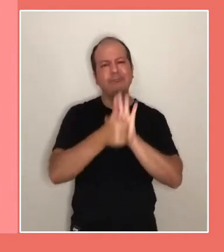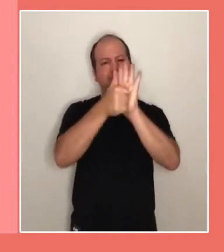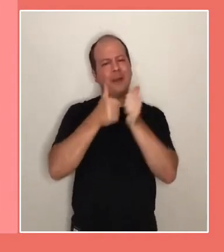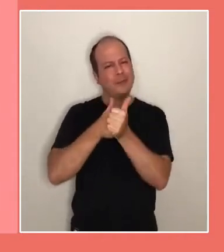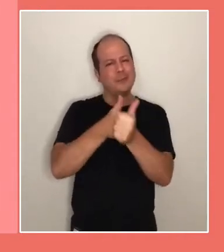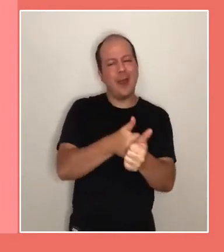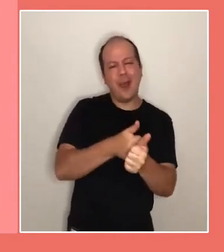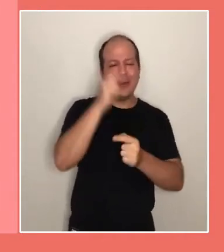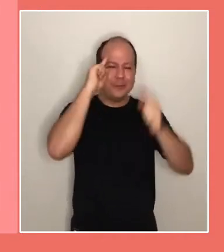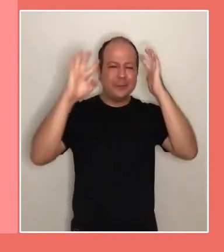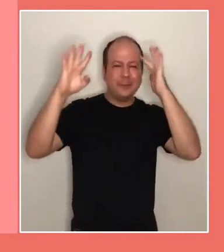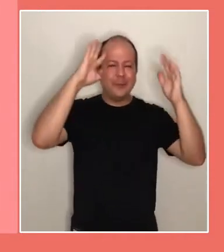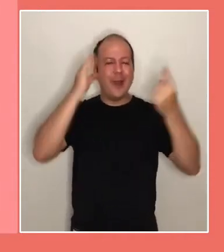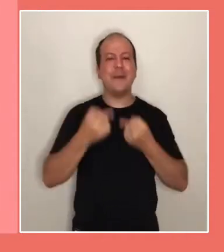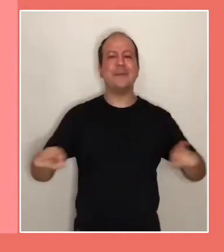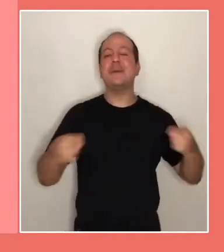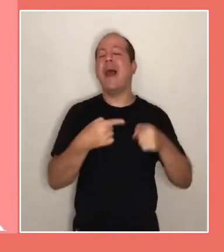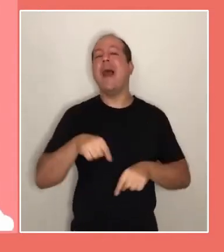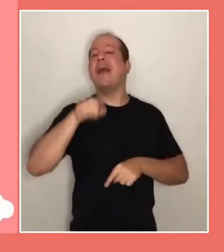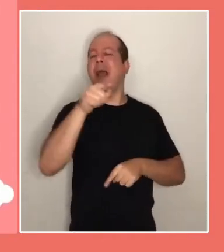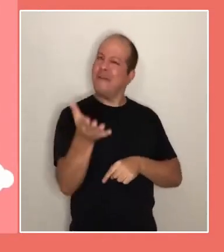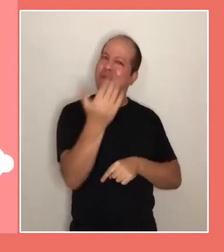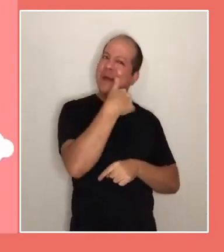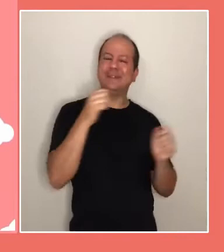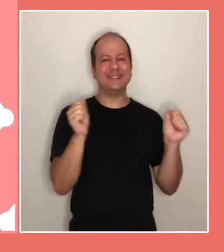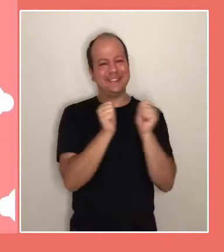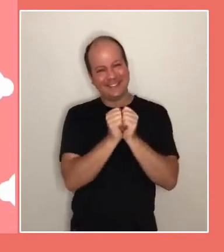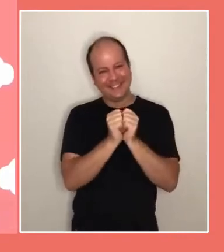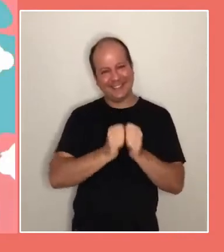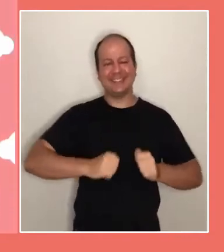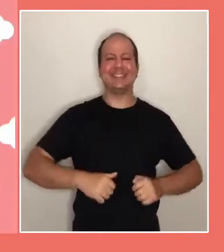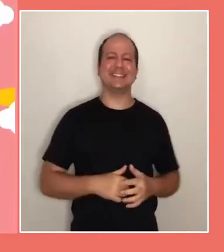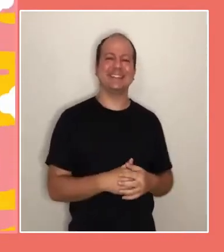nessa viagem sonora. E aí, vamos musicar?